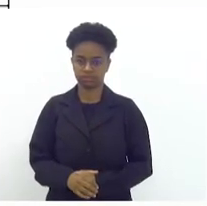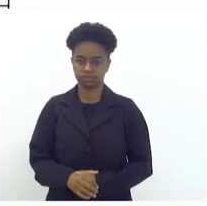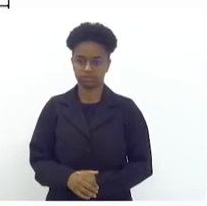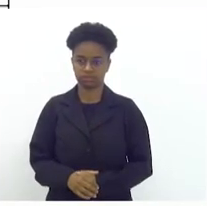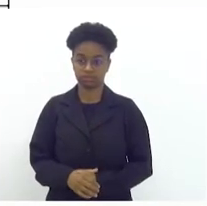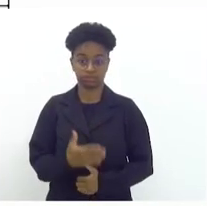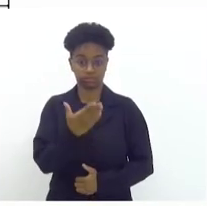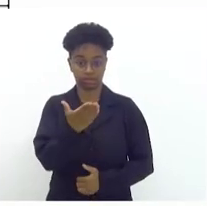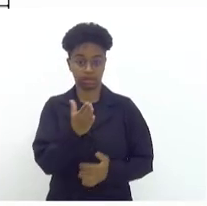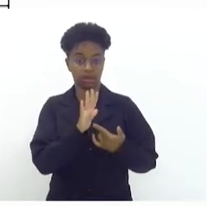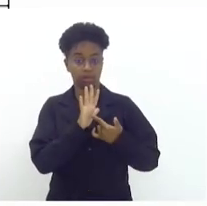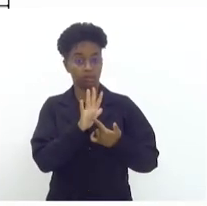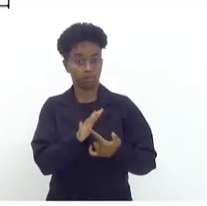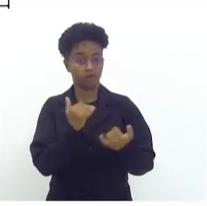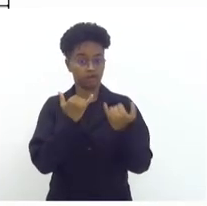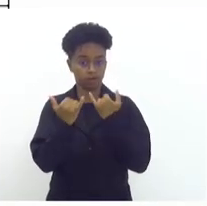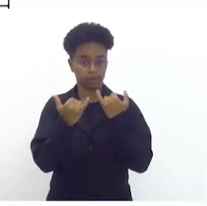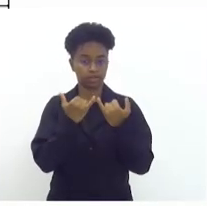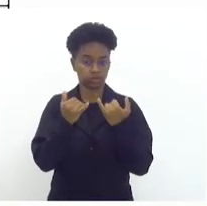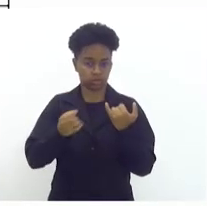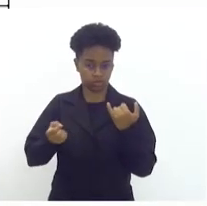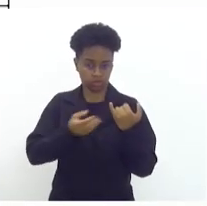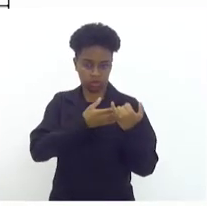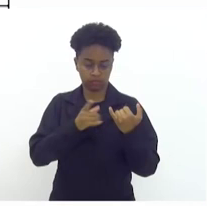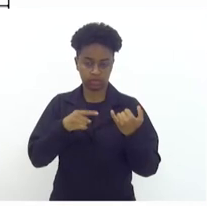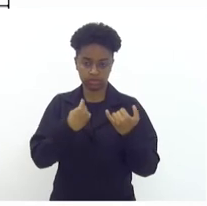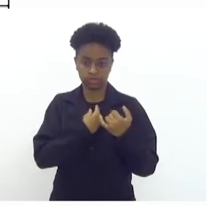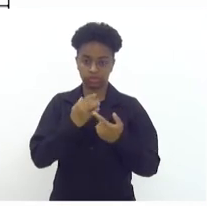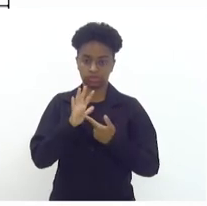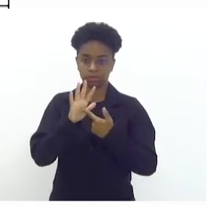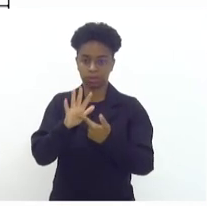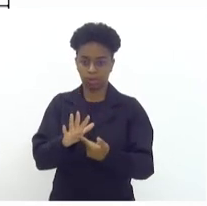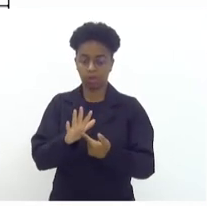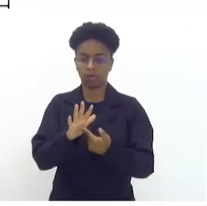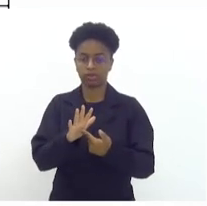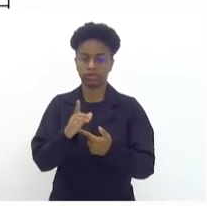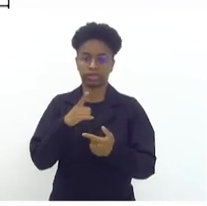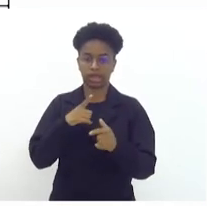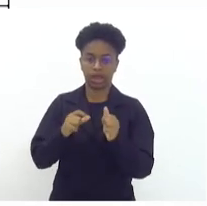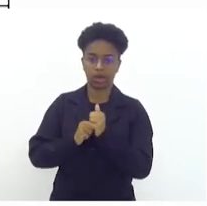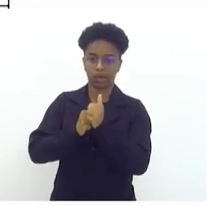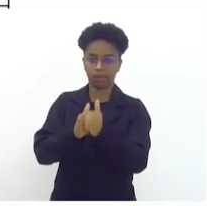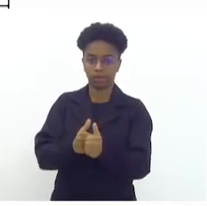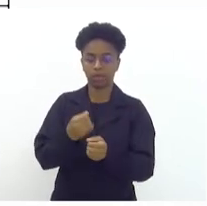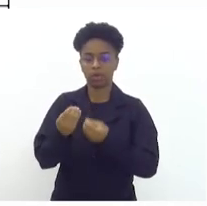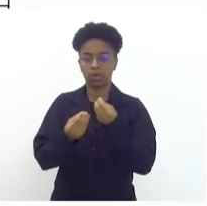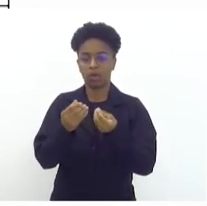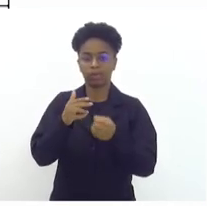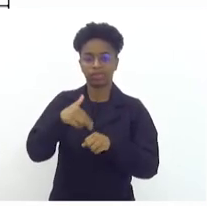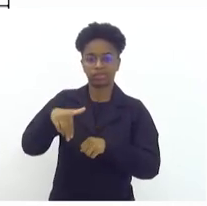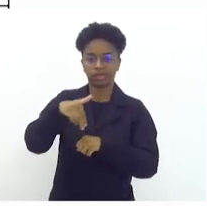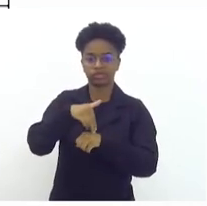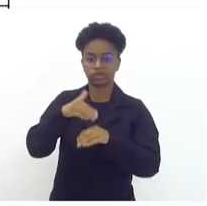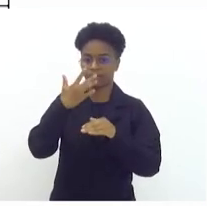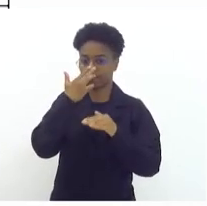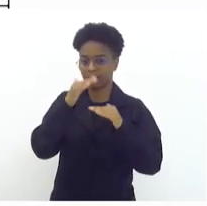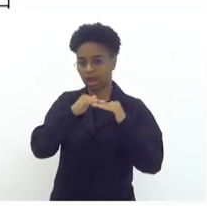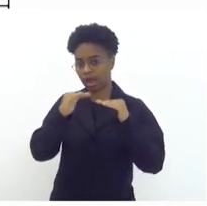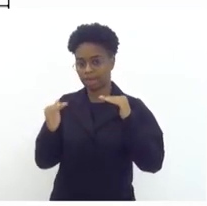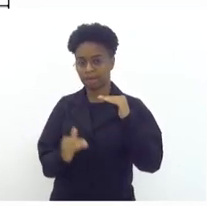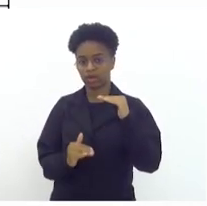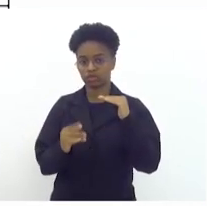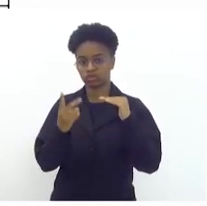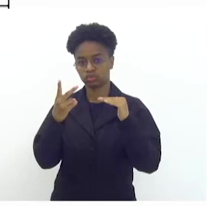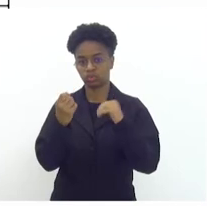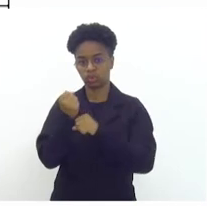Esse é o dado quer dizer que é mais recente que a gente Mostra aí que agora nós estamos acompanhando aí a média Nacional um pouco abaixo né dos últimos